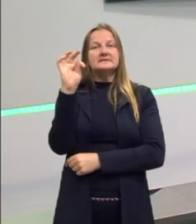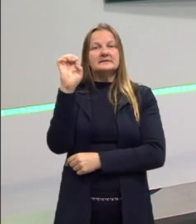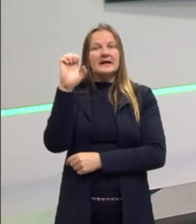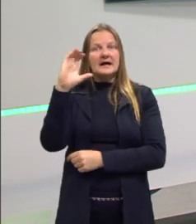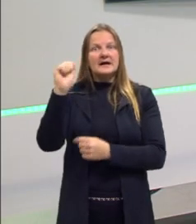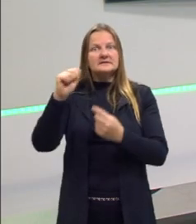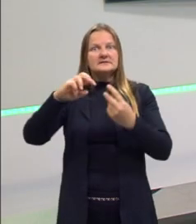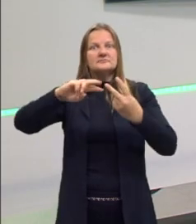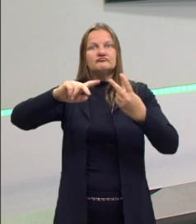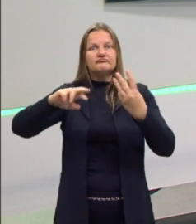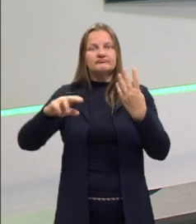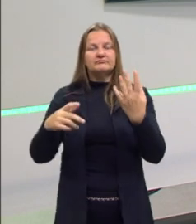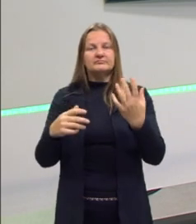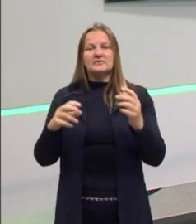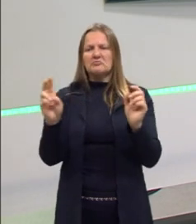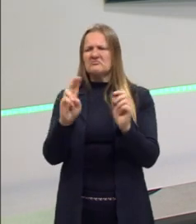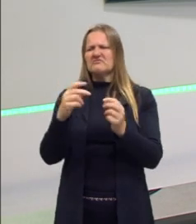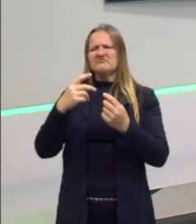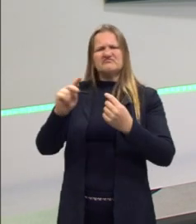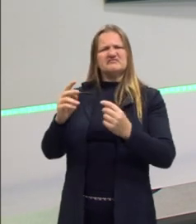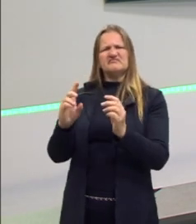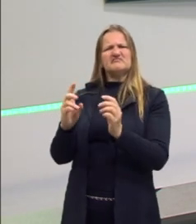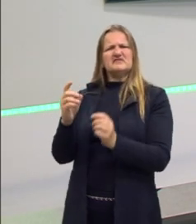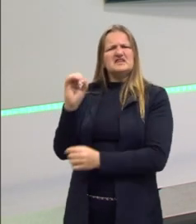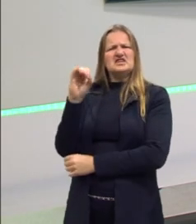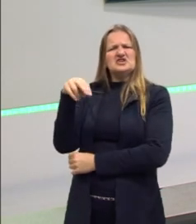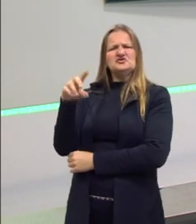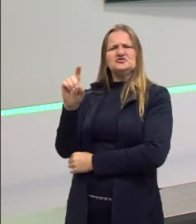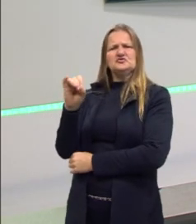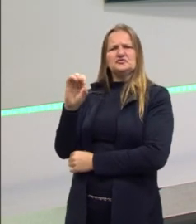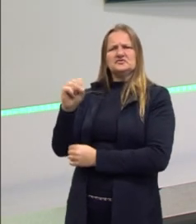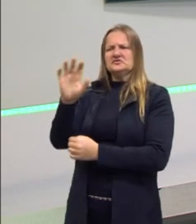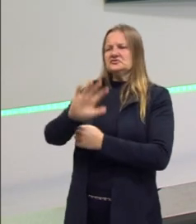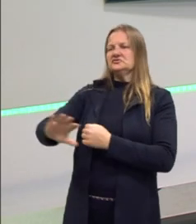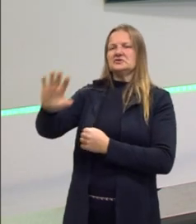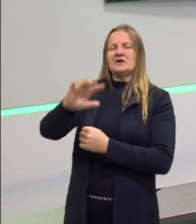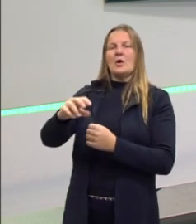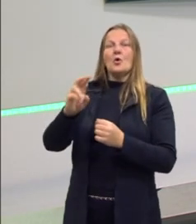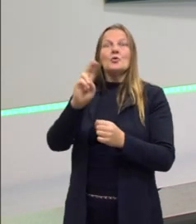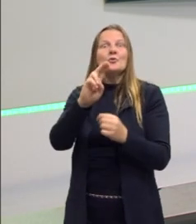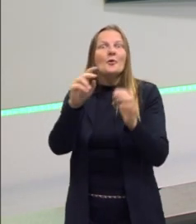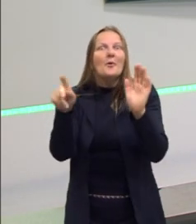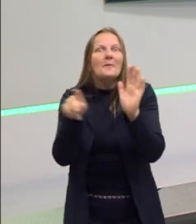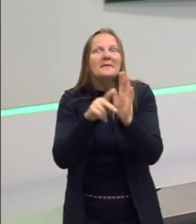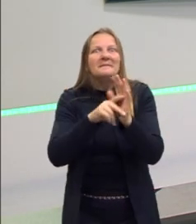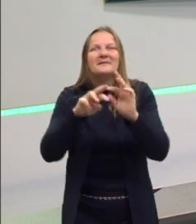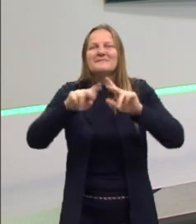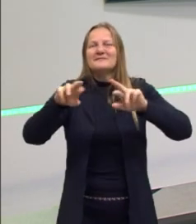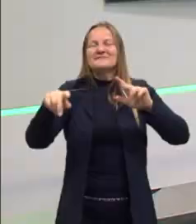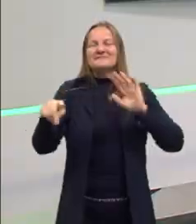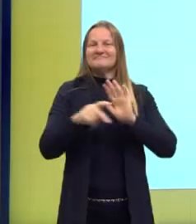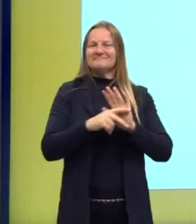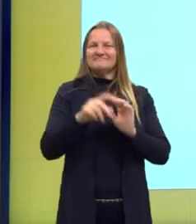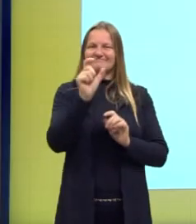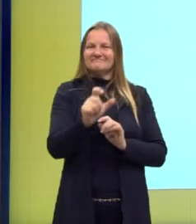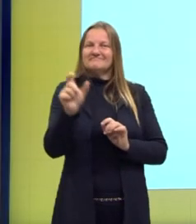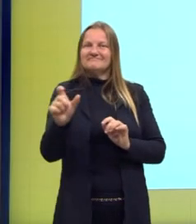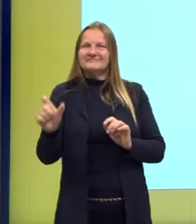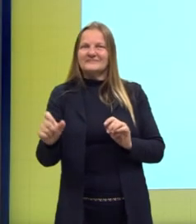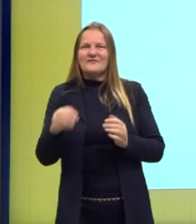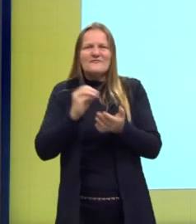eram chamados da mesma forma né se respeitando Inclusive a visão e os nomes né que eles tinham para se